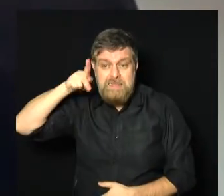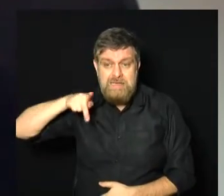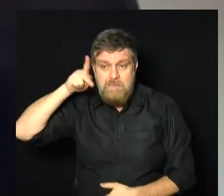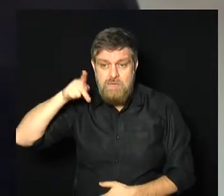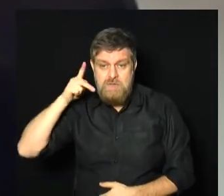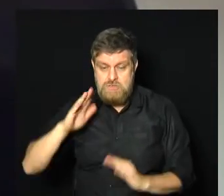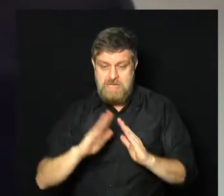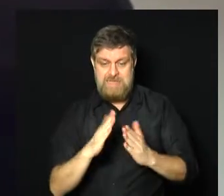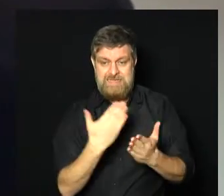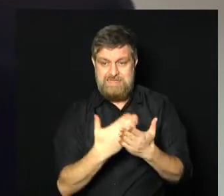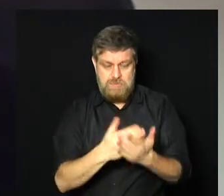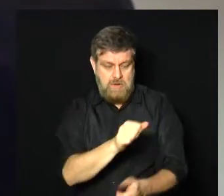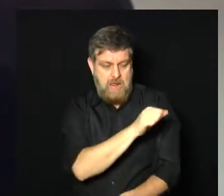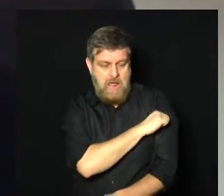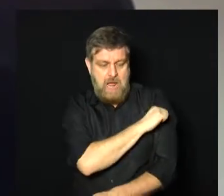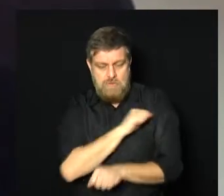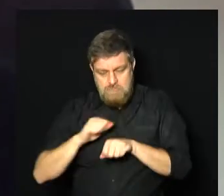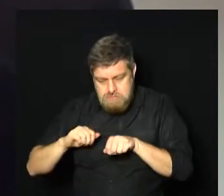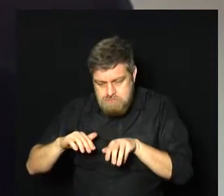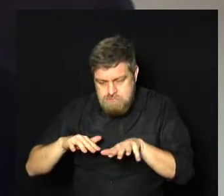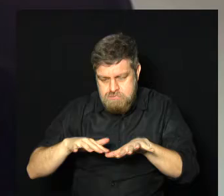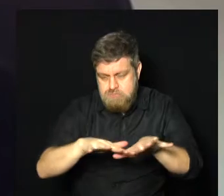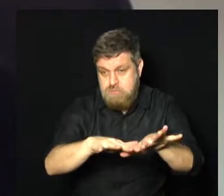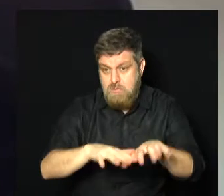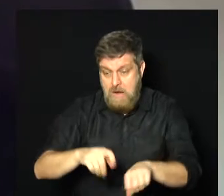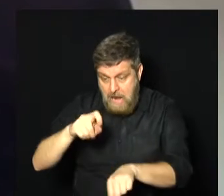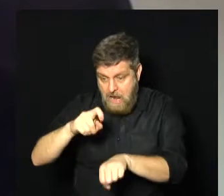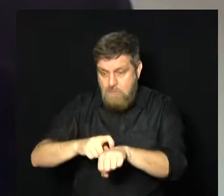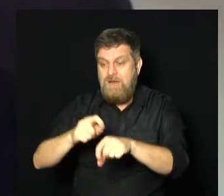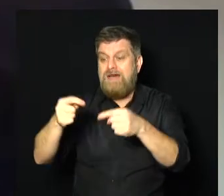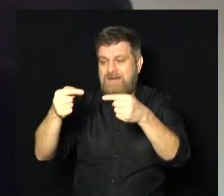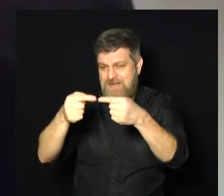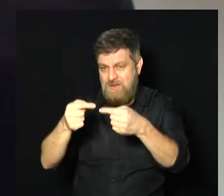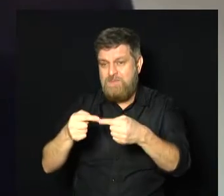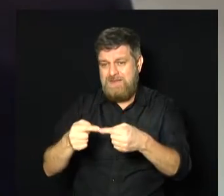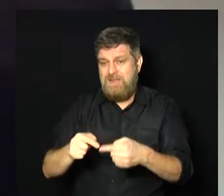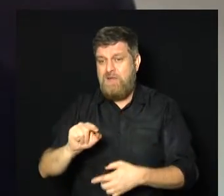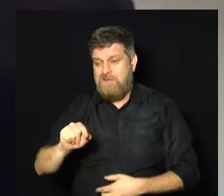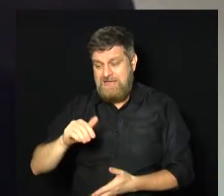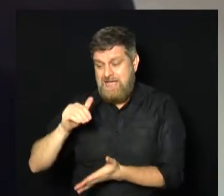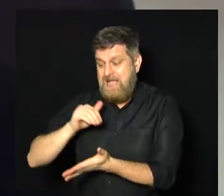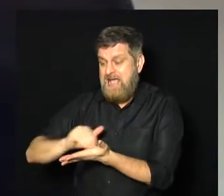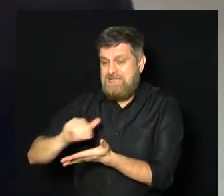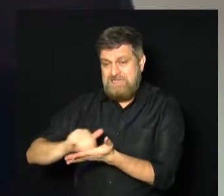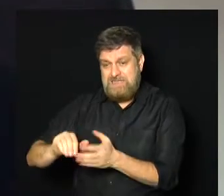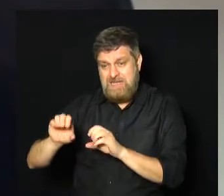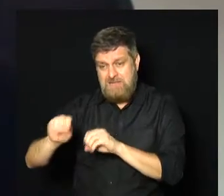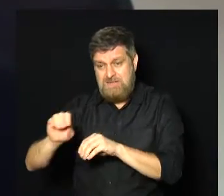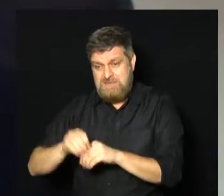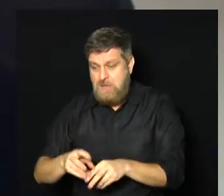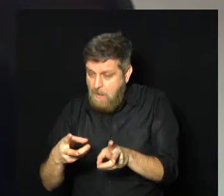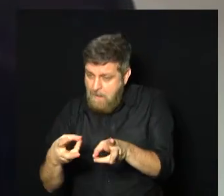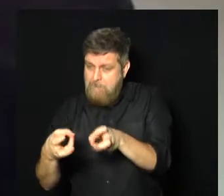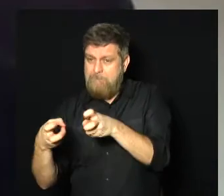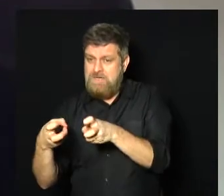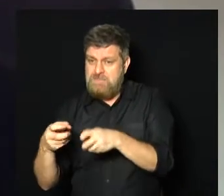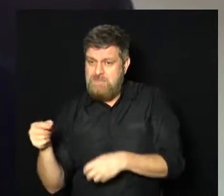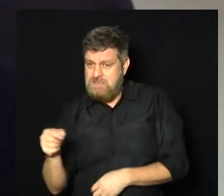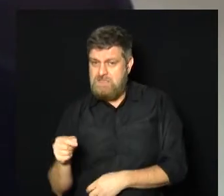retorno às atividades. Então, acho que é muito, muito oportuno que a secretaria reconheça, né? Que a Secretaria de Educação